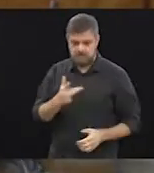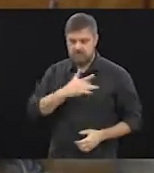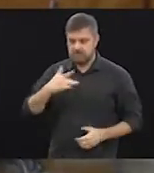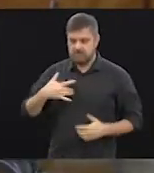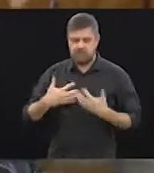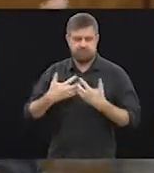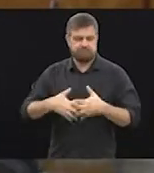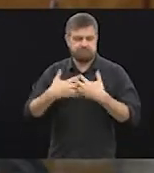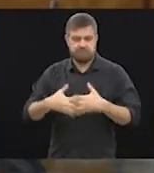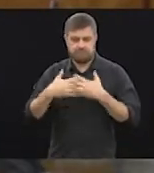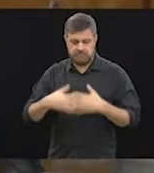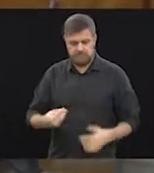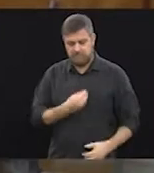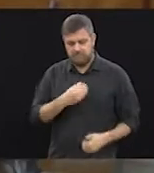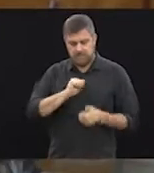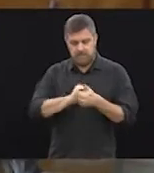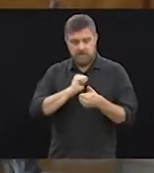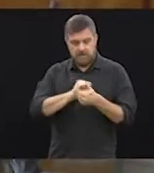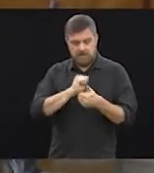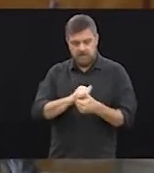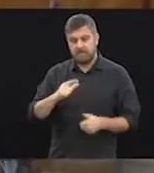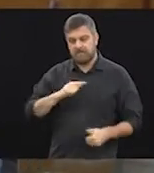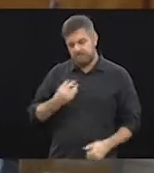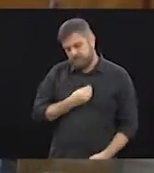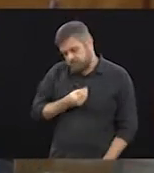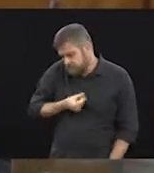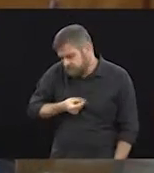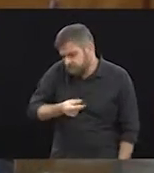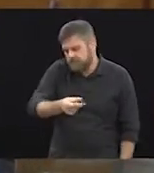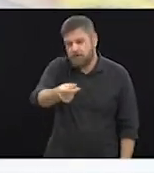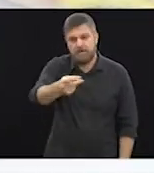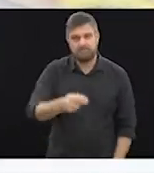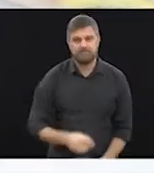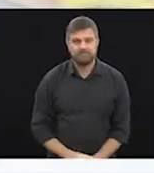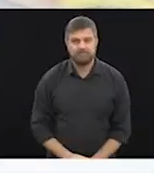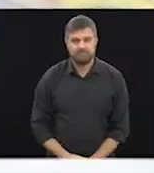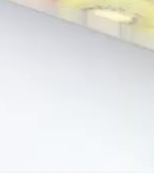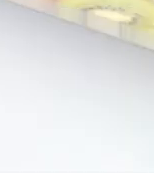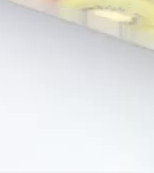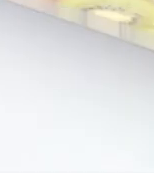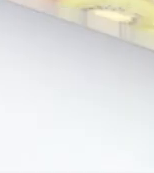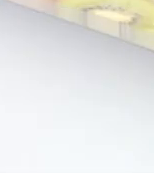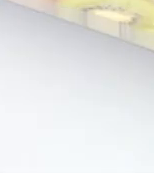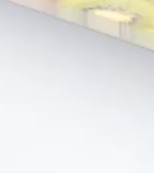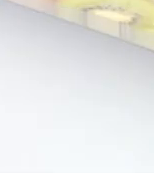efetivos e duradouros que melhorem a qualidade de vida e a sobrevida das pessoas também.